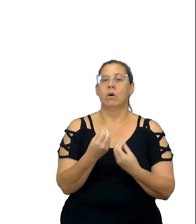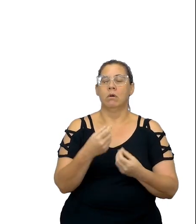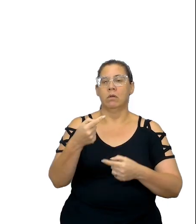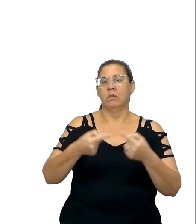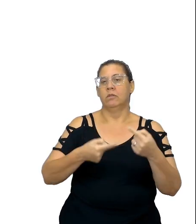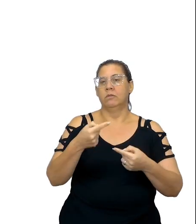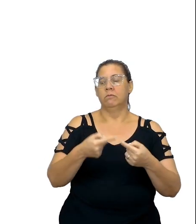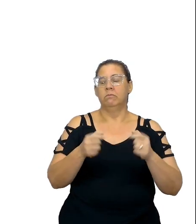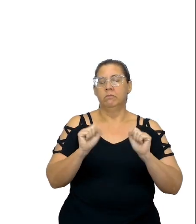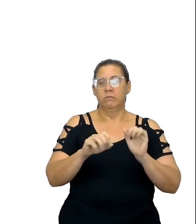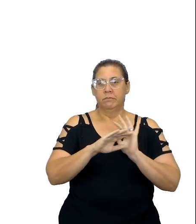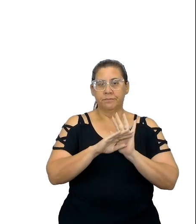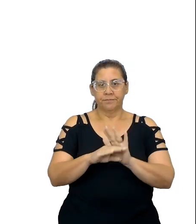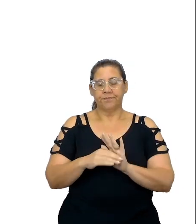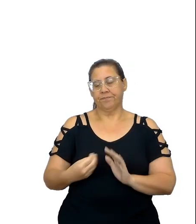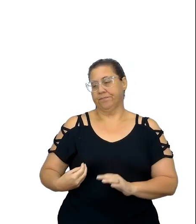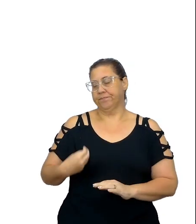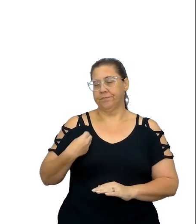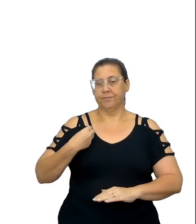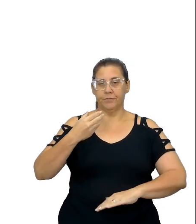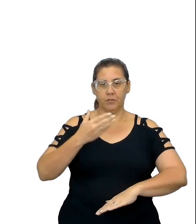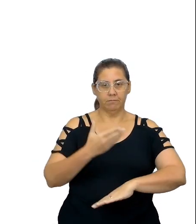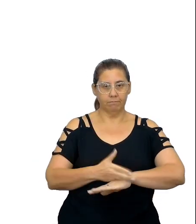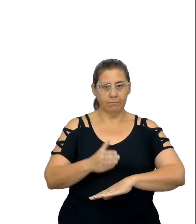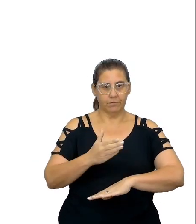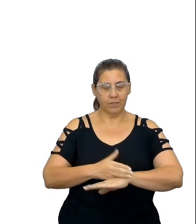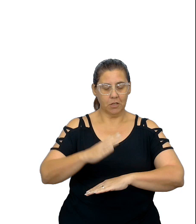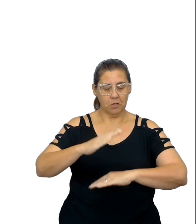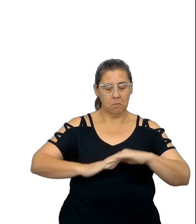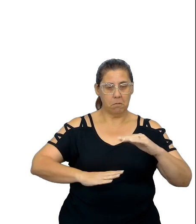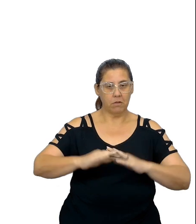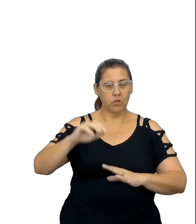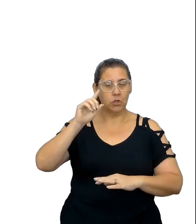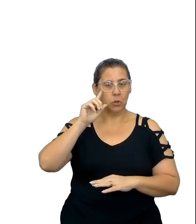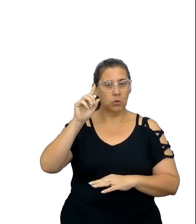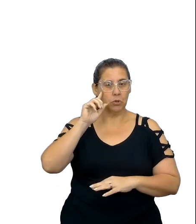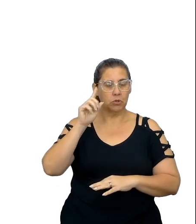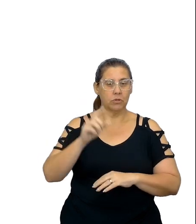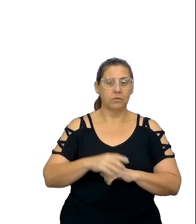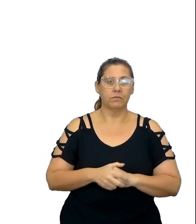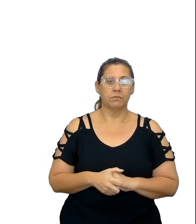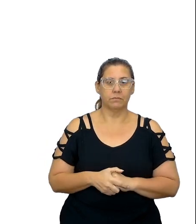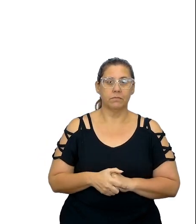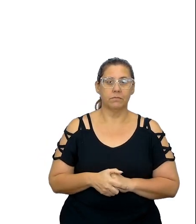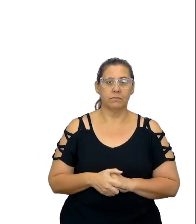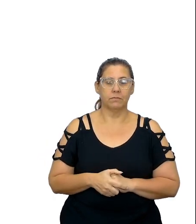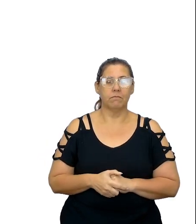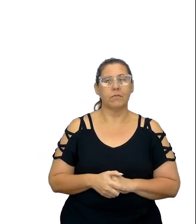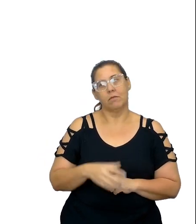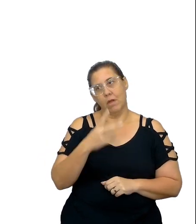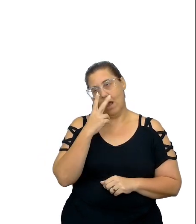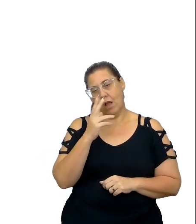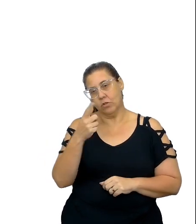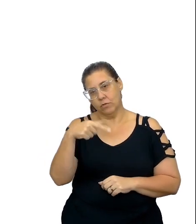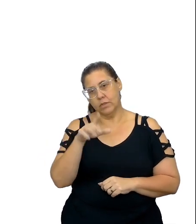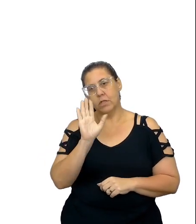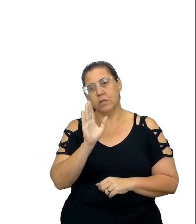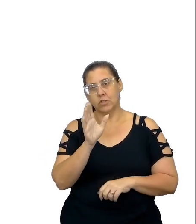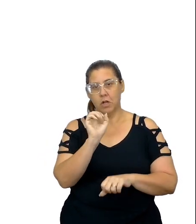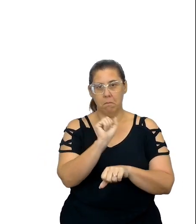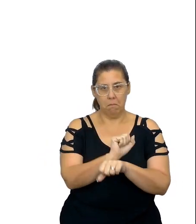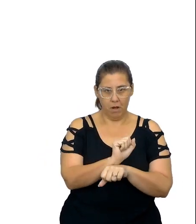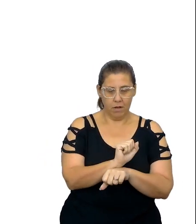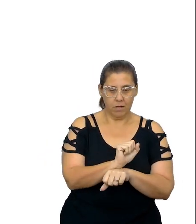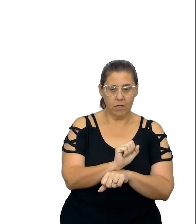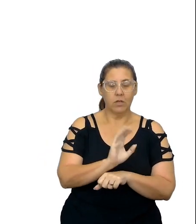pode contribuir para a vida prática dele, do seu dia a dia, né? Então, acredito que vocês já pausaram